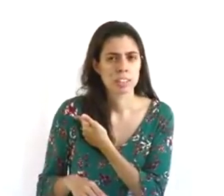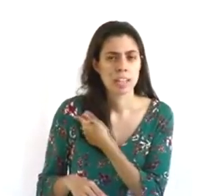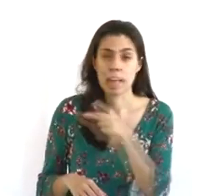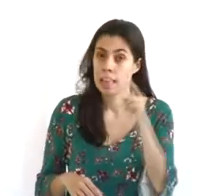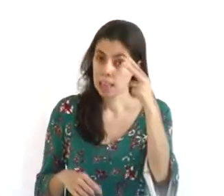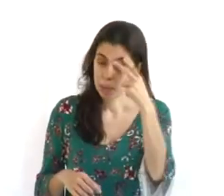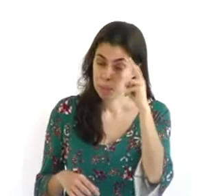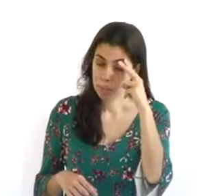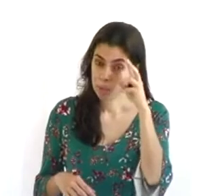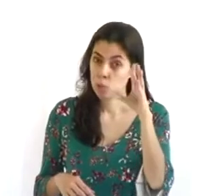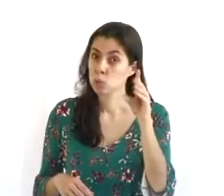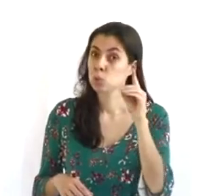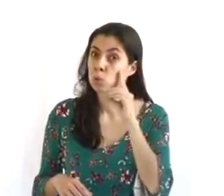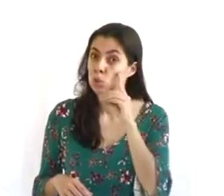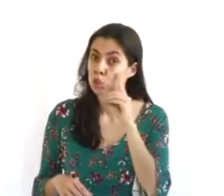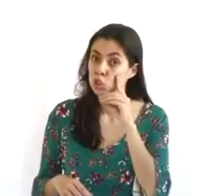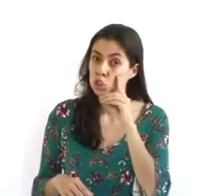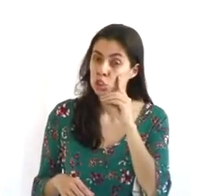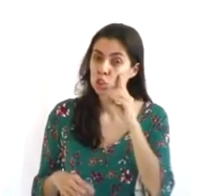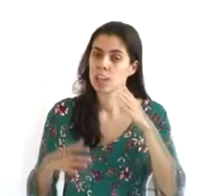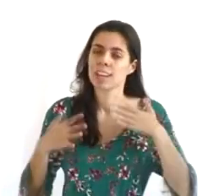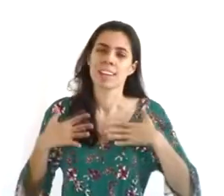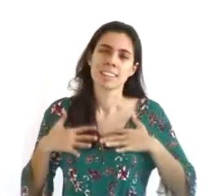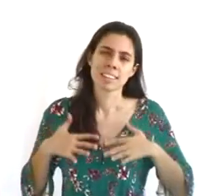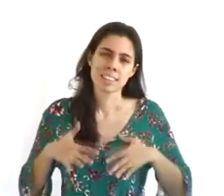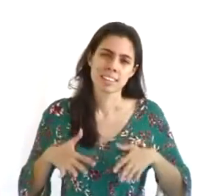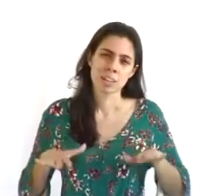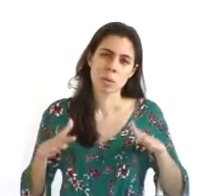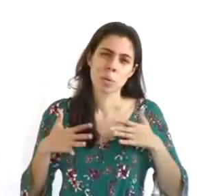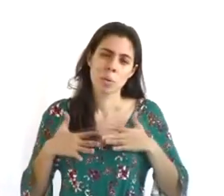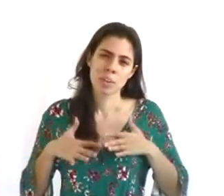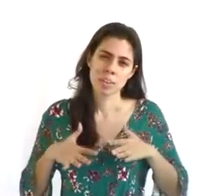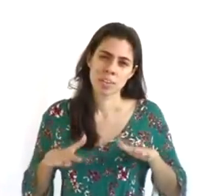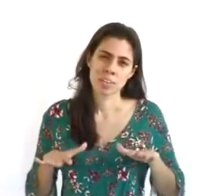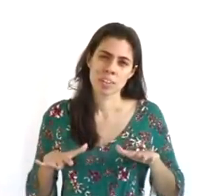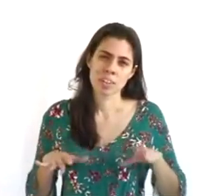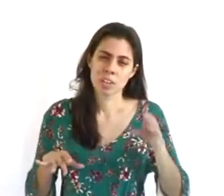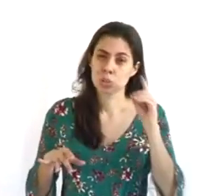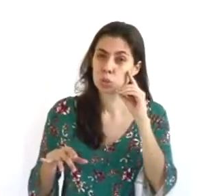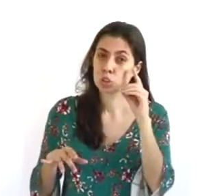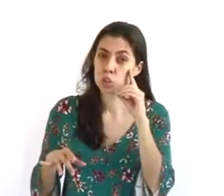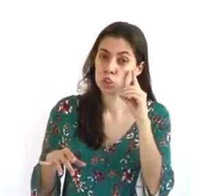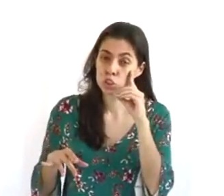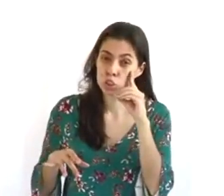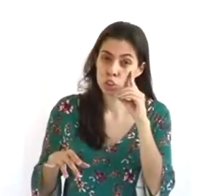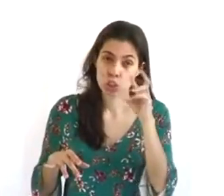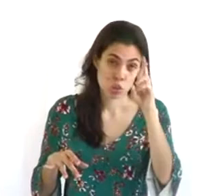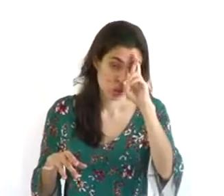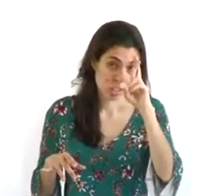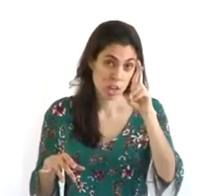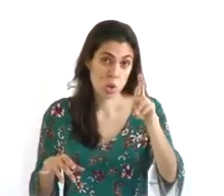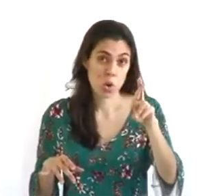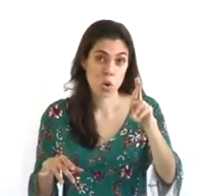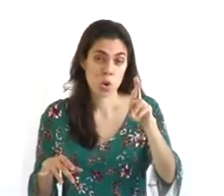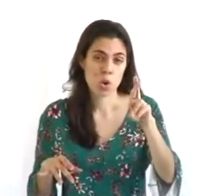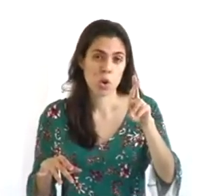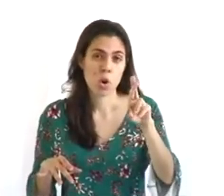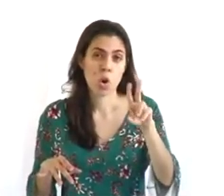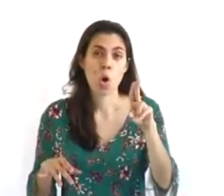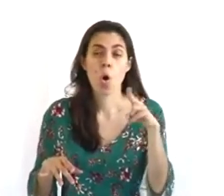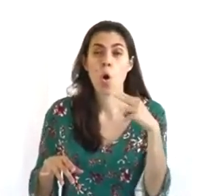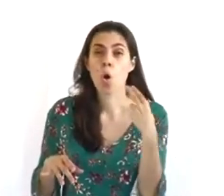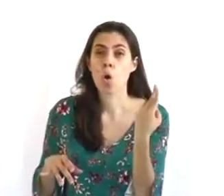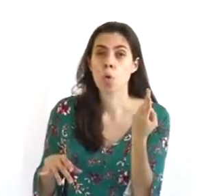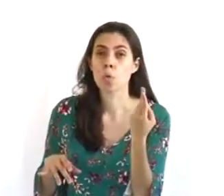guardar? Descansando das nossas atividades, das nossas tarefas, ou o domingo, o dia do Senhor, que após a ressurreição do nosso Senhor Jesus,